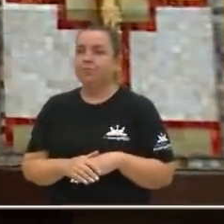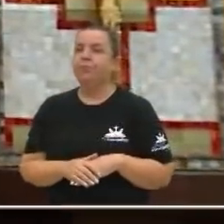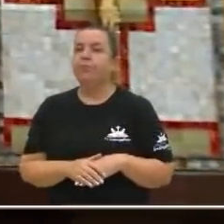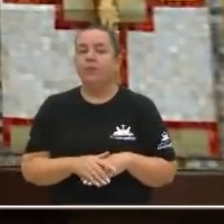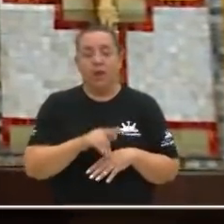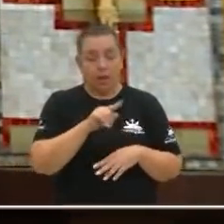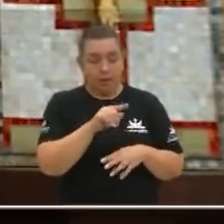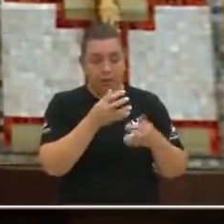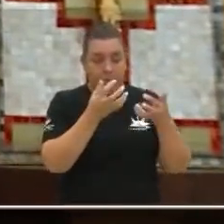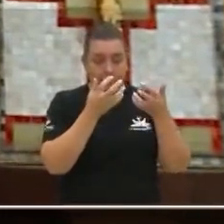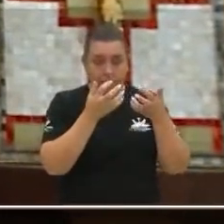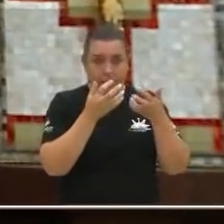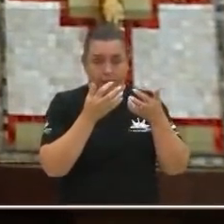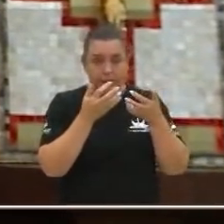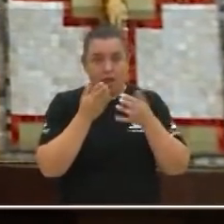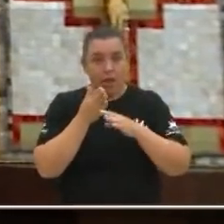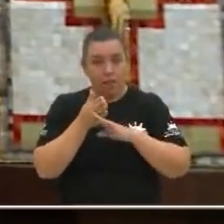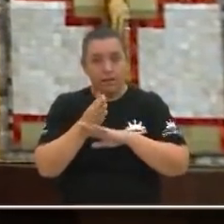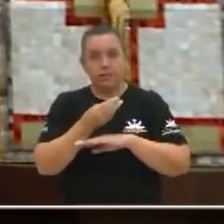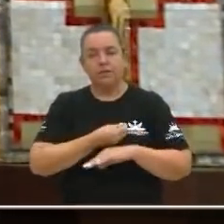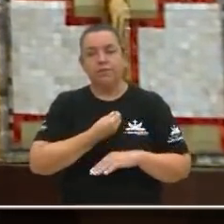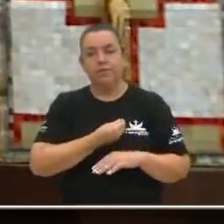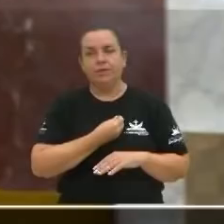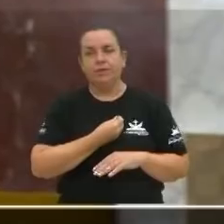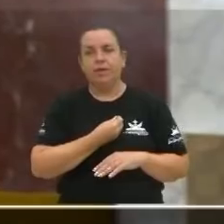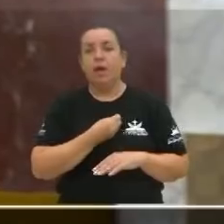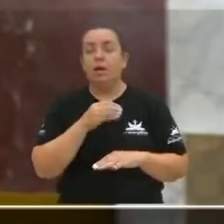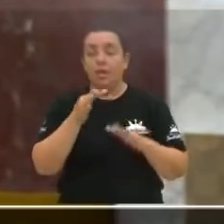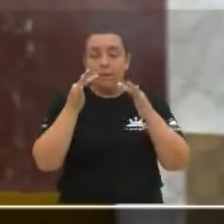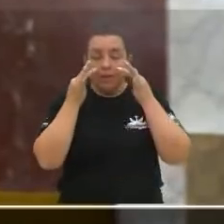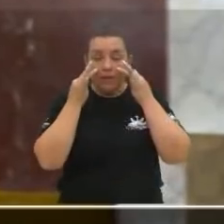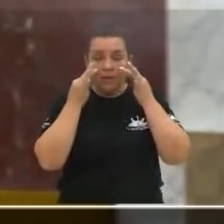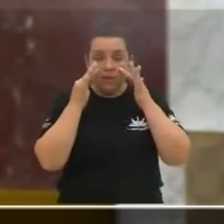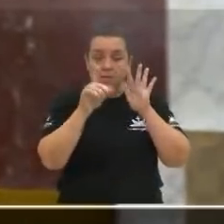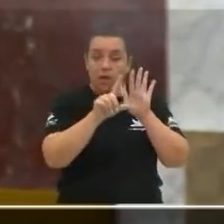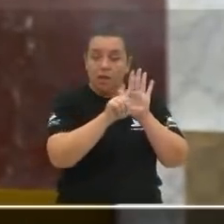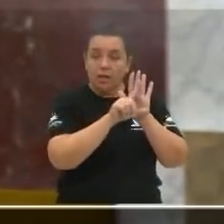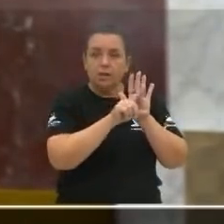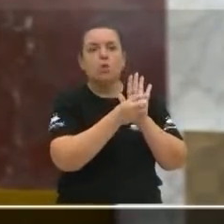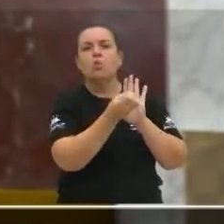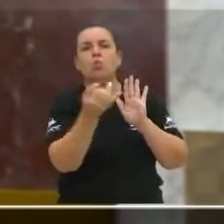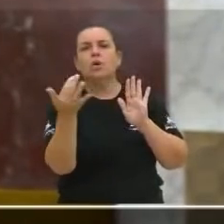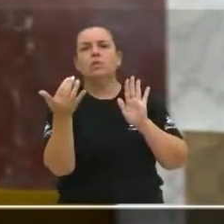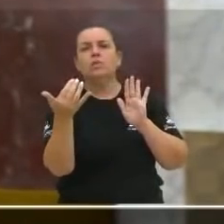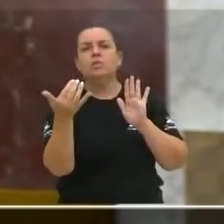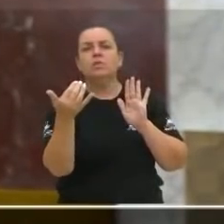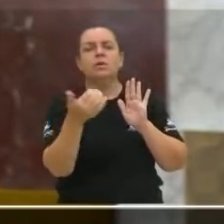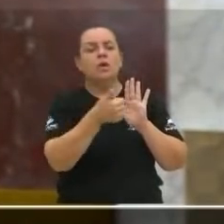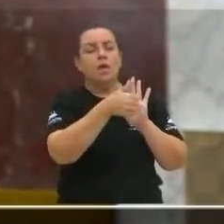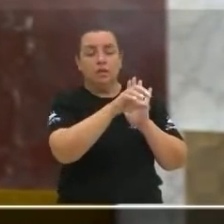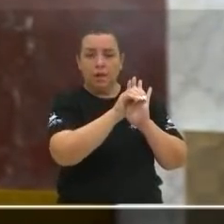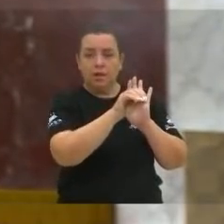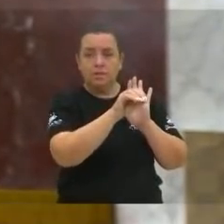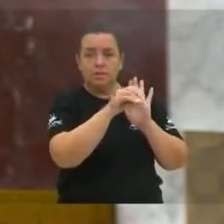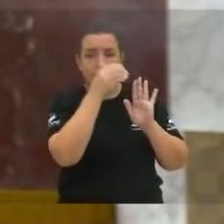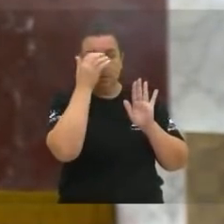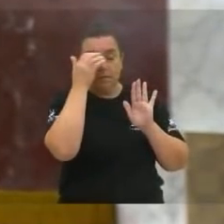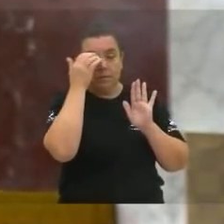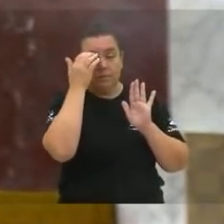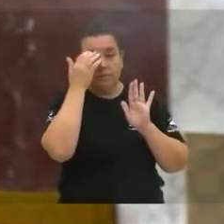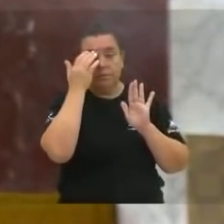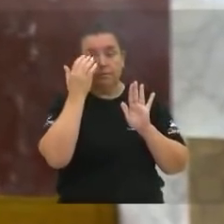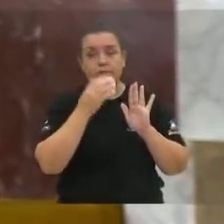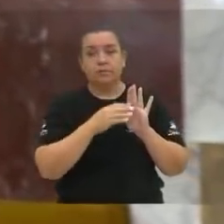e se tu queres entrar na vida Jesus isso observa os mandamentos quantos são os mandamentos e se não